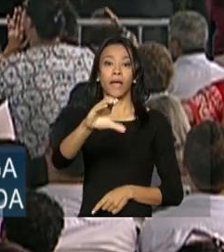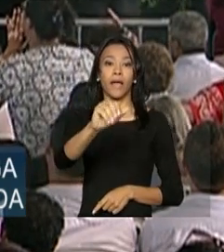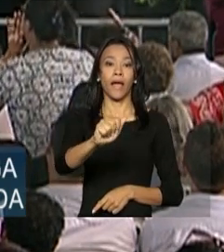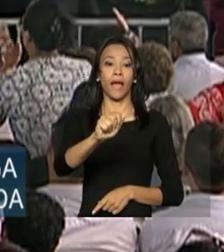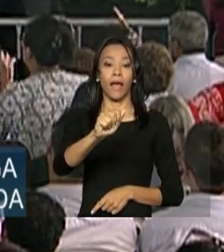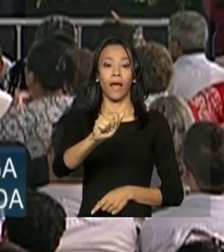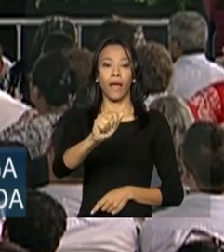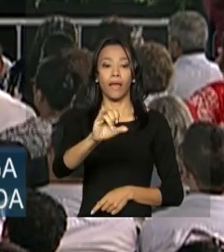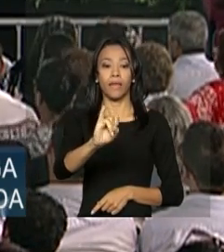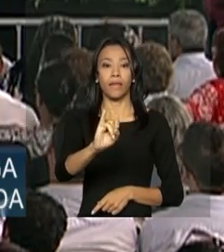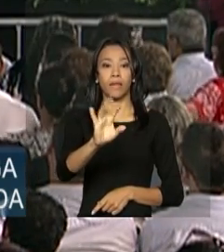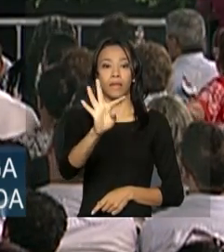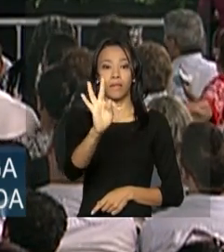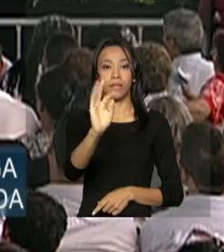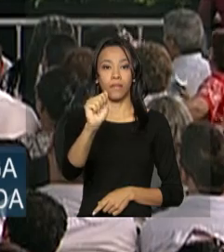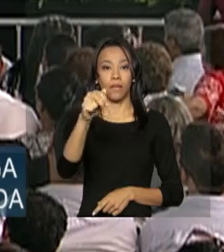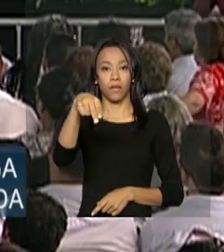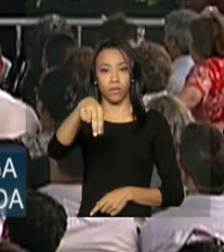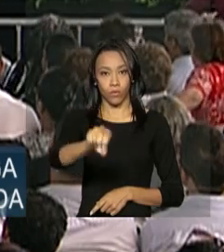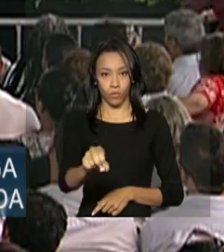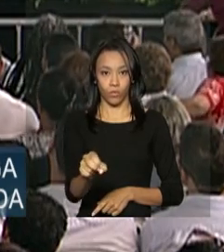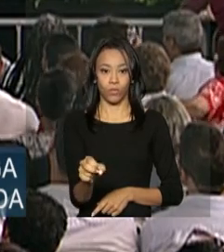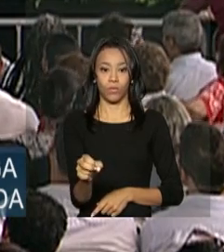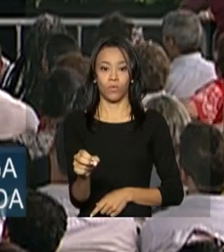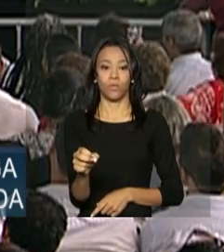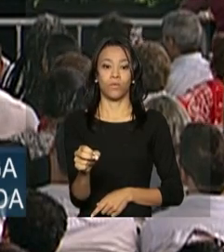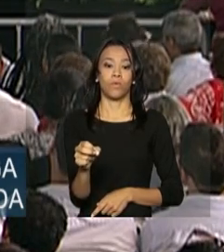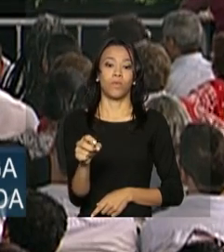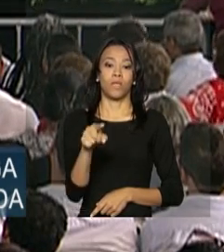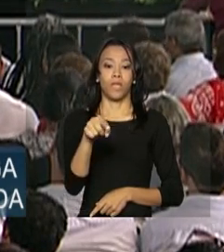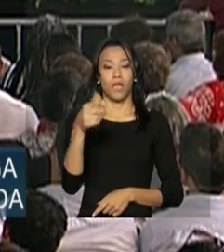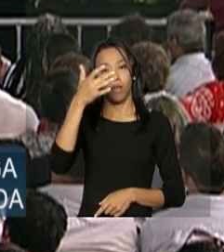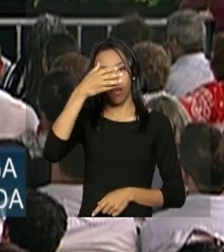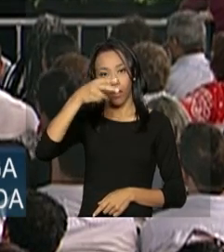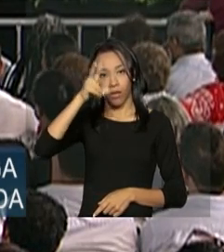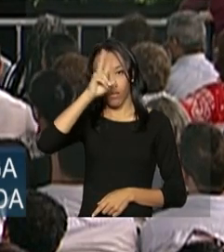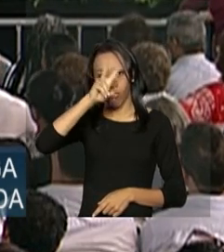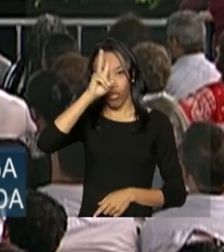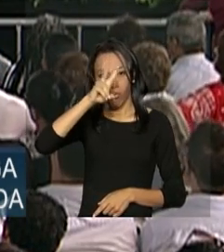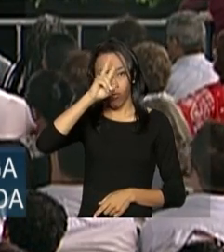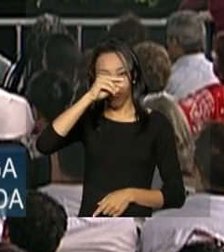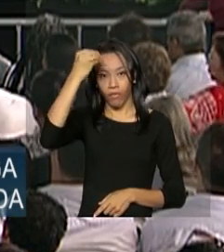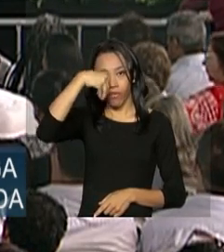Ô, gente, o Afonso Florence está com a memória um pouco...